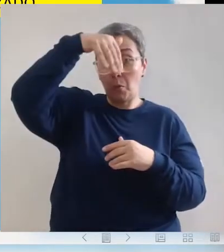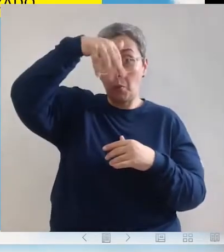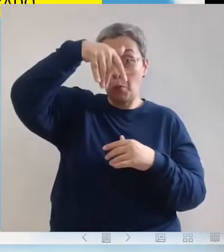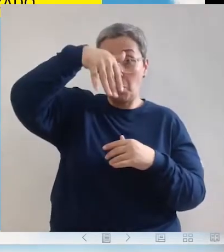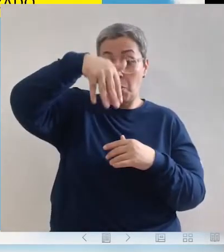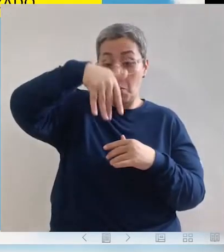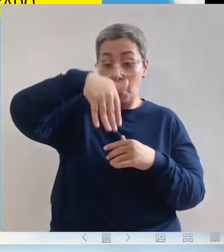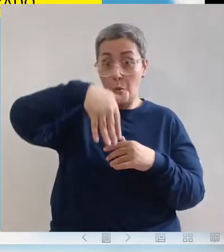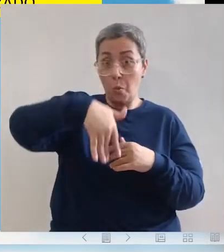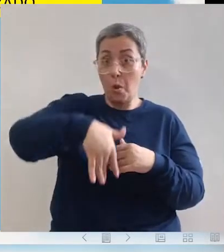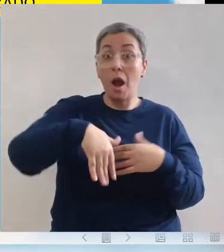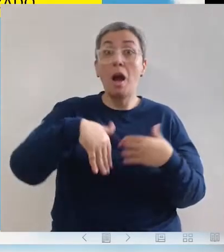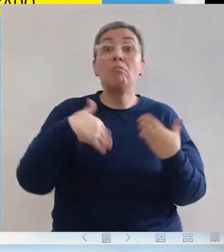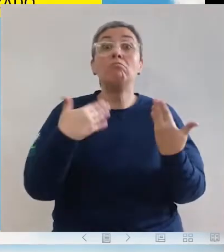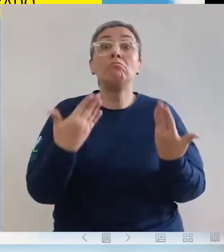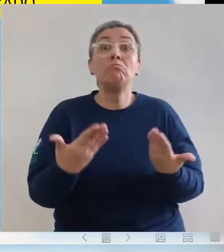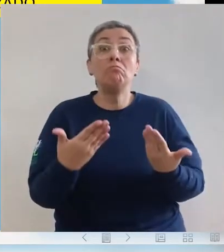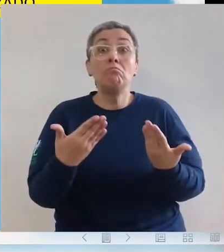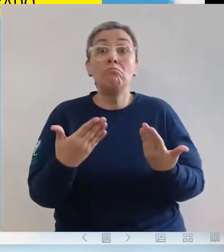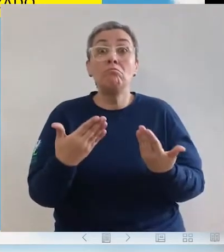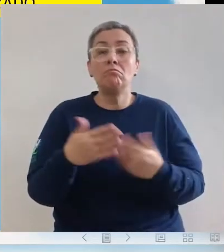água pode chegar?